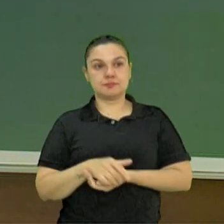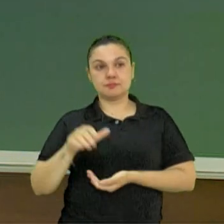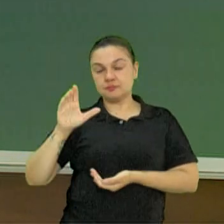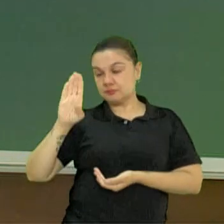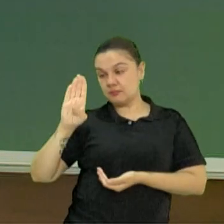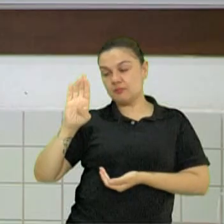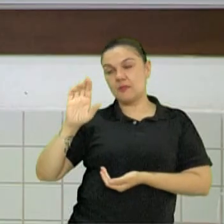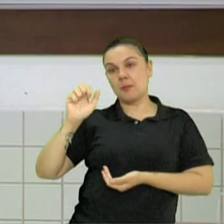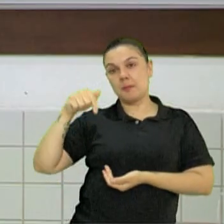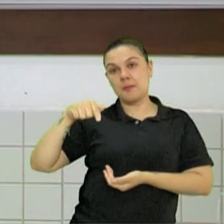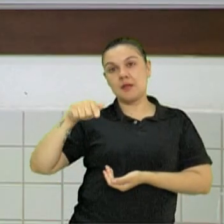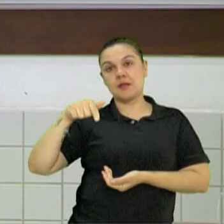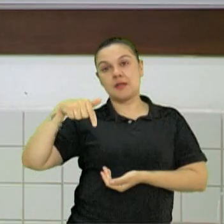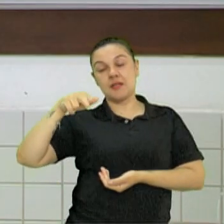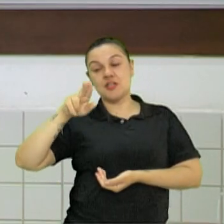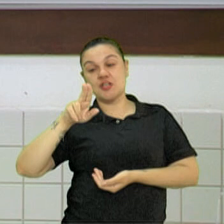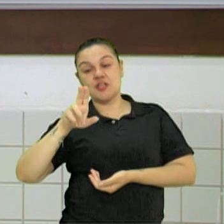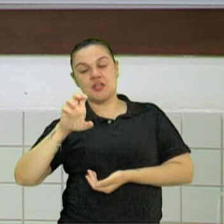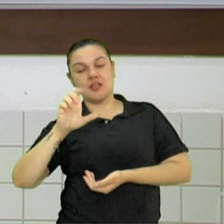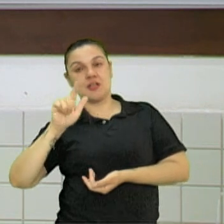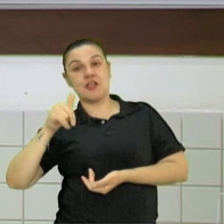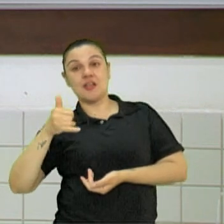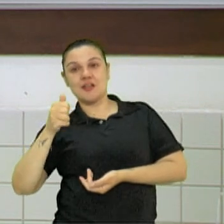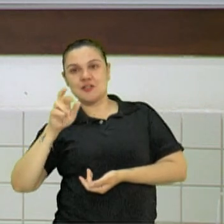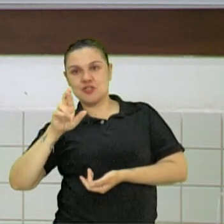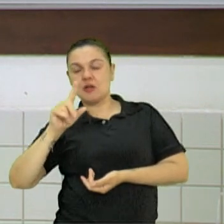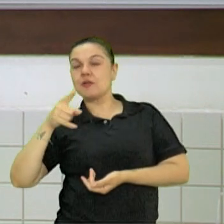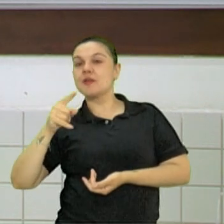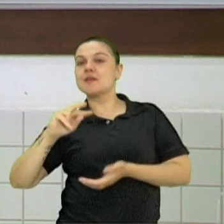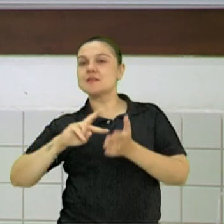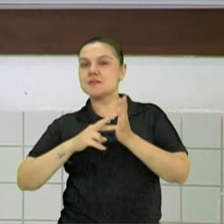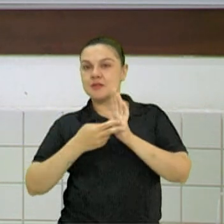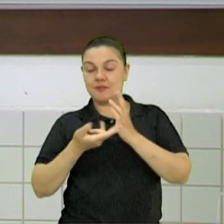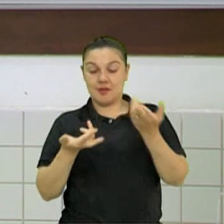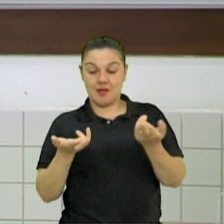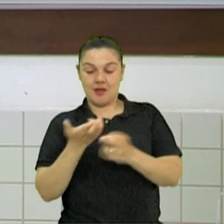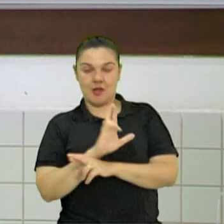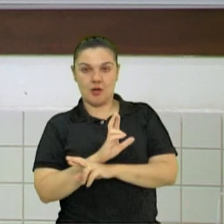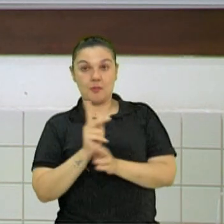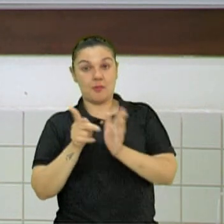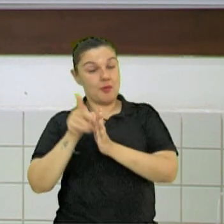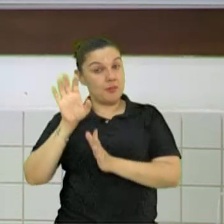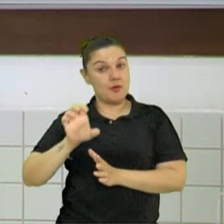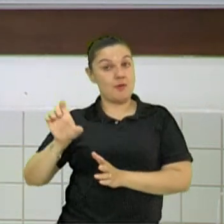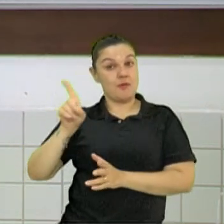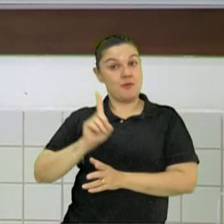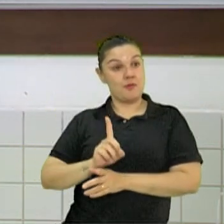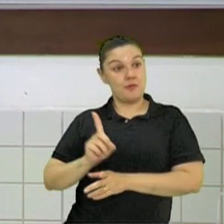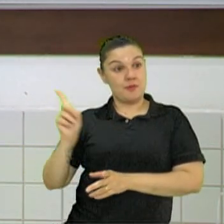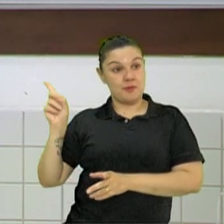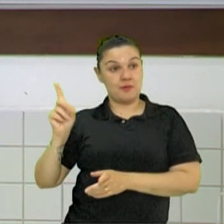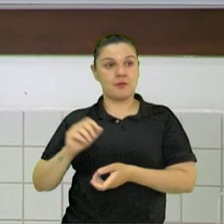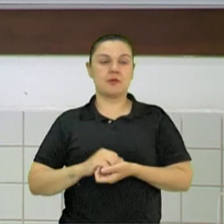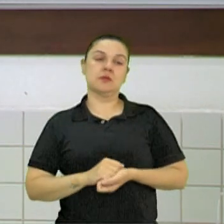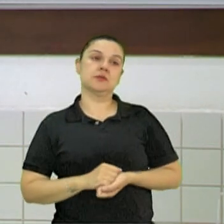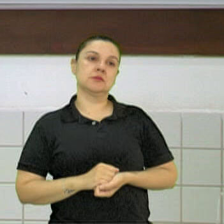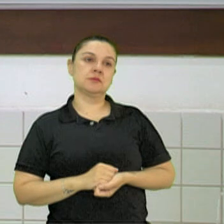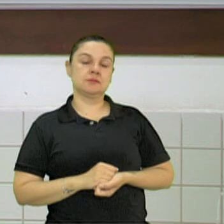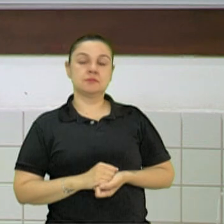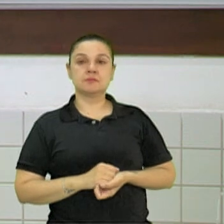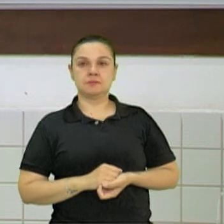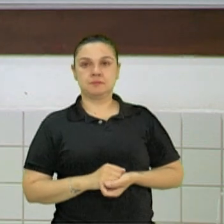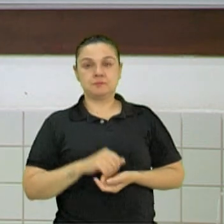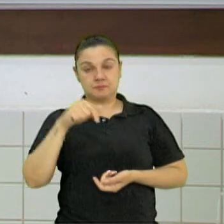bem interessante, o branquejar, que diz o quê? Relação à Europa, né? Com a conquista que eles estavam